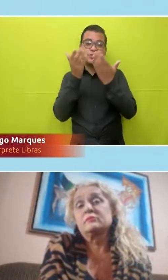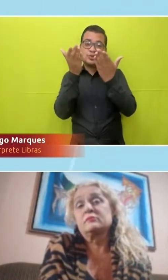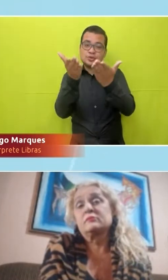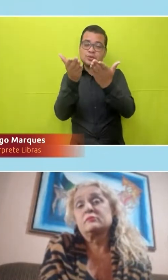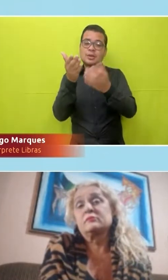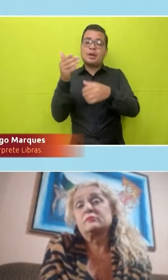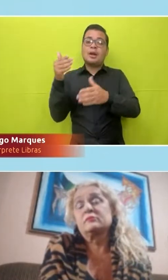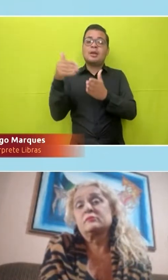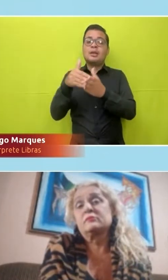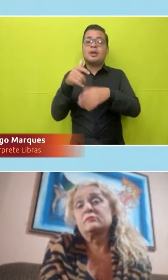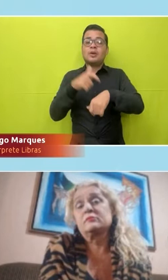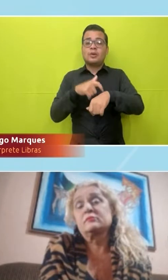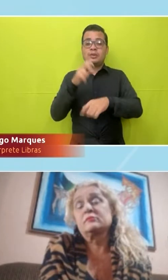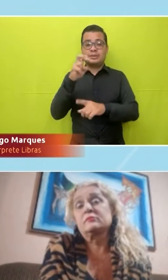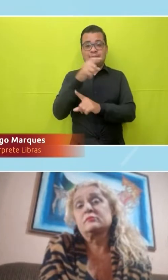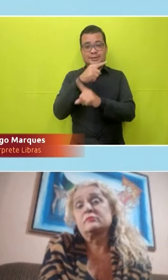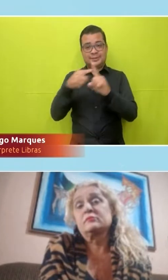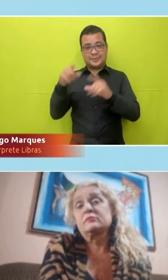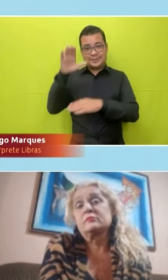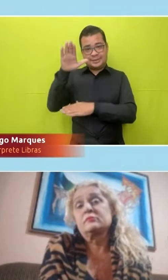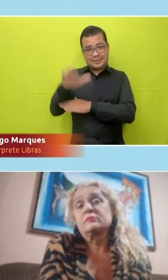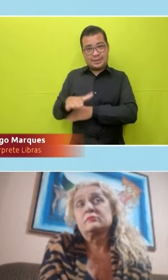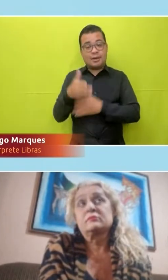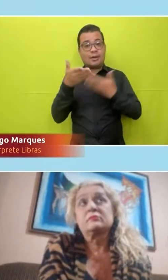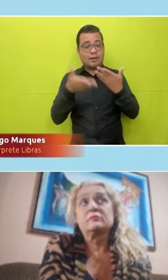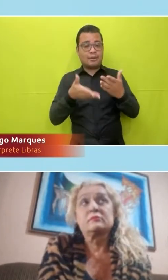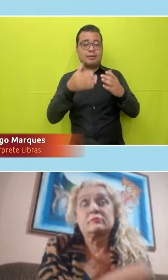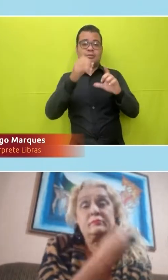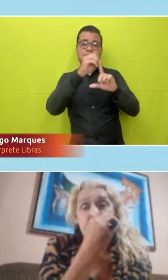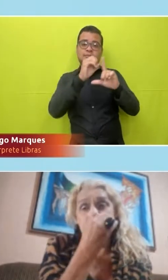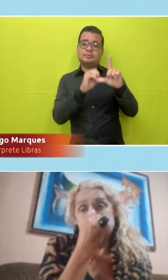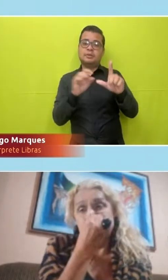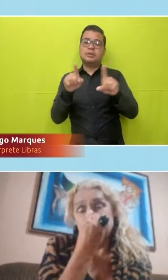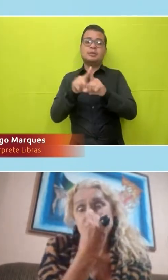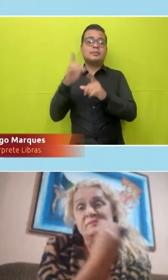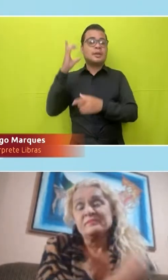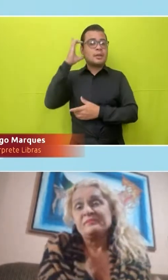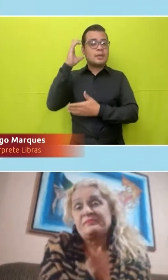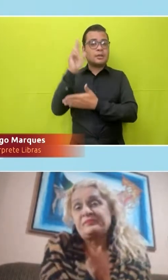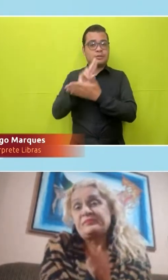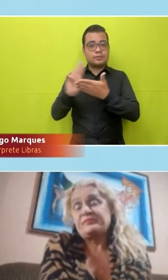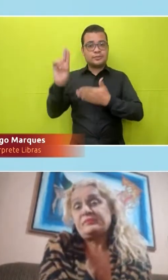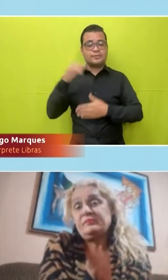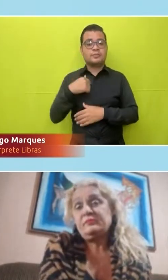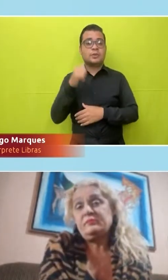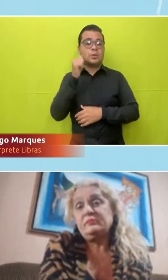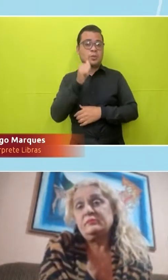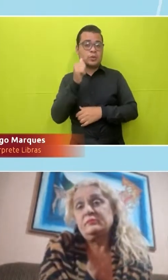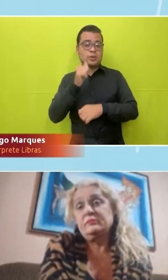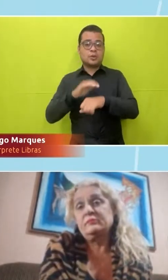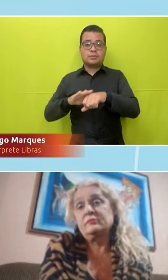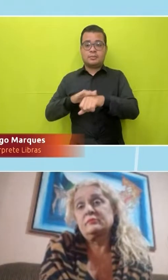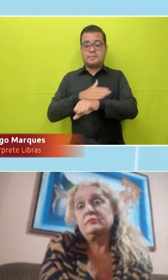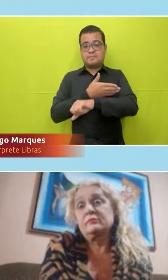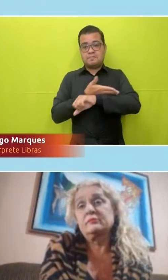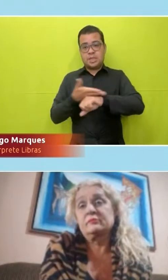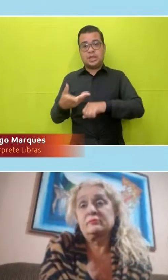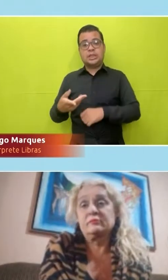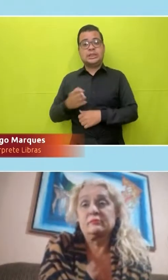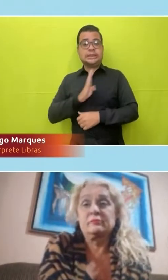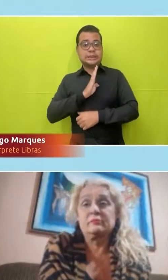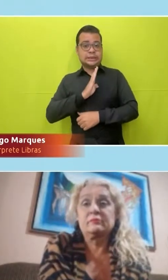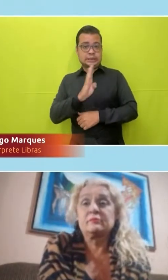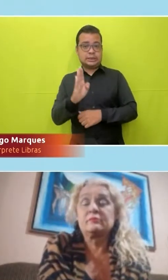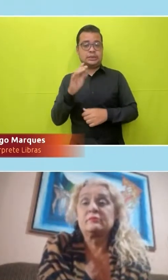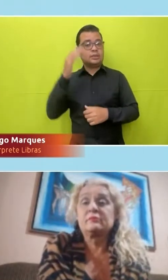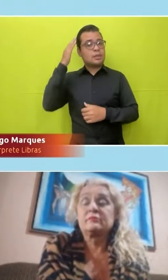da tarde aqui na TV UFG e na Rádio Universitária. Sou uma mulher branca, cis, tenho cabelos